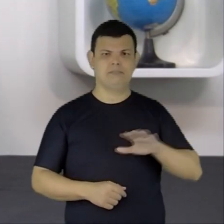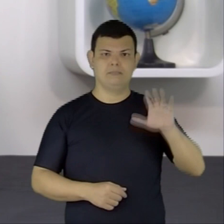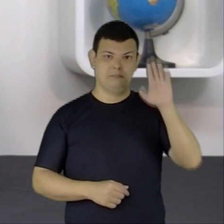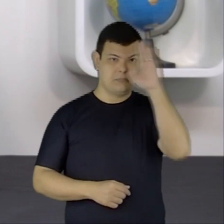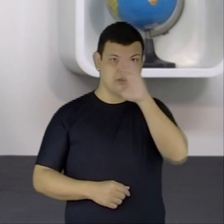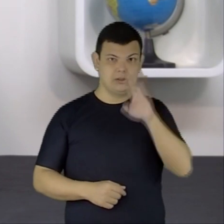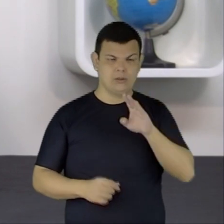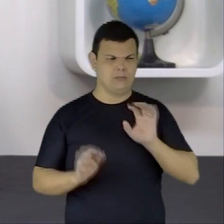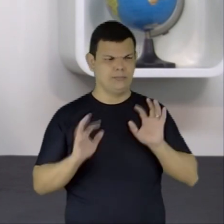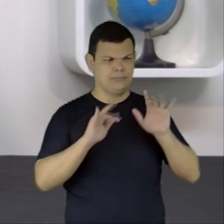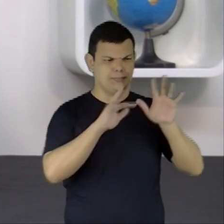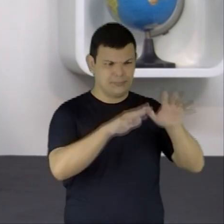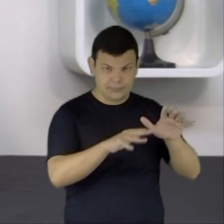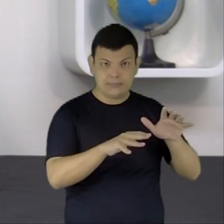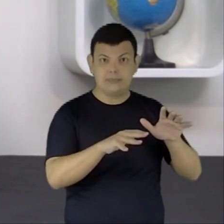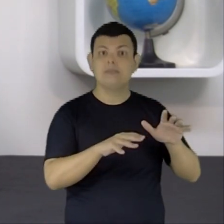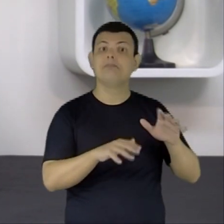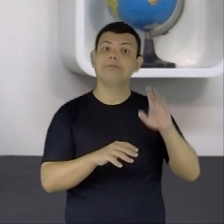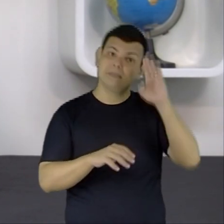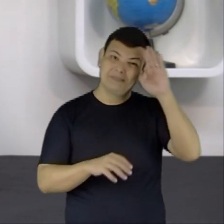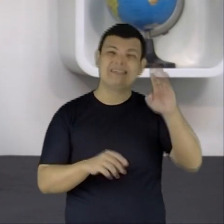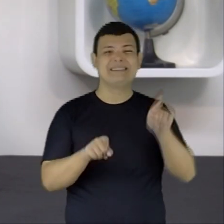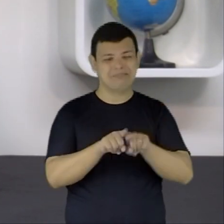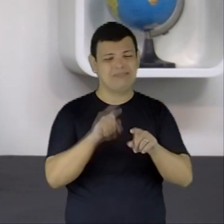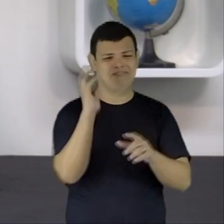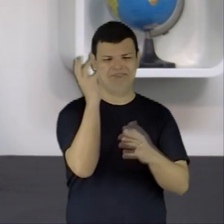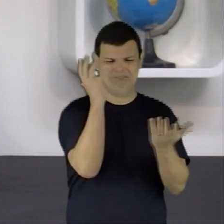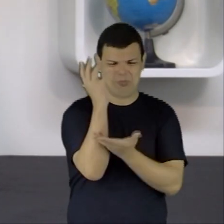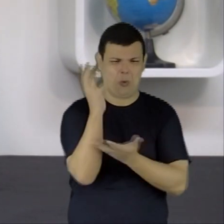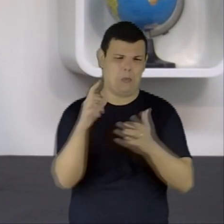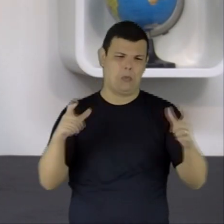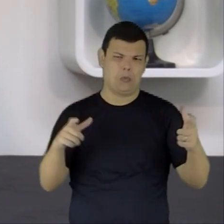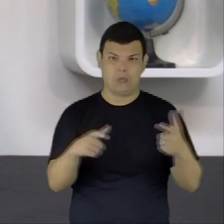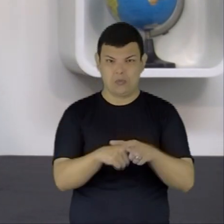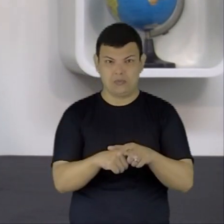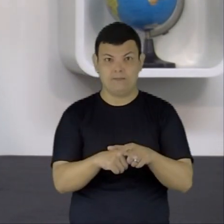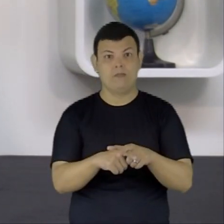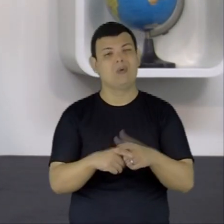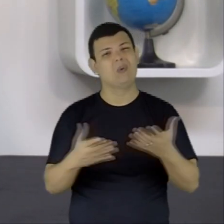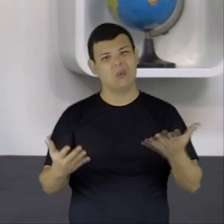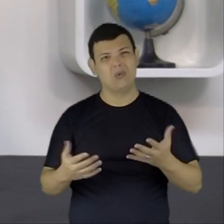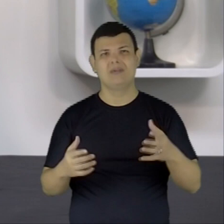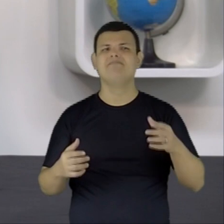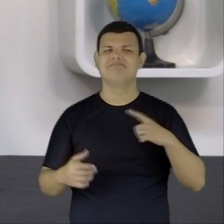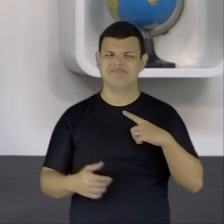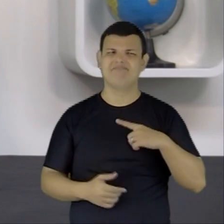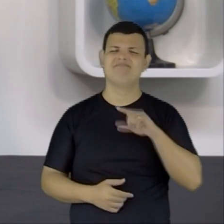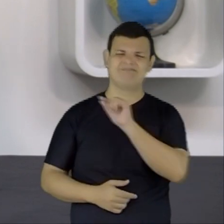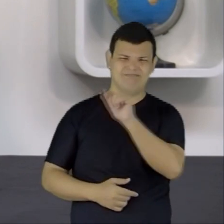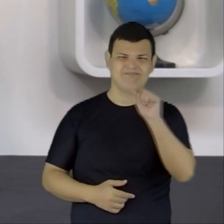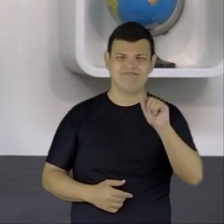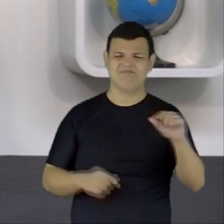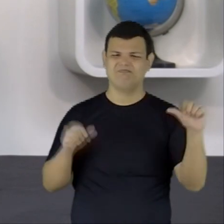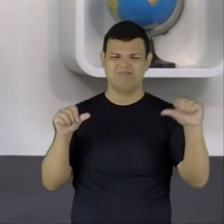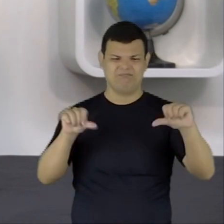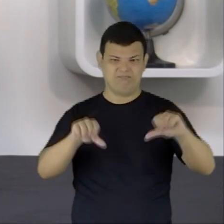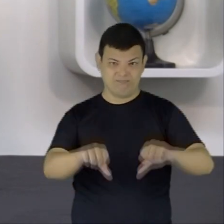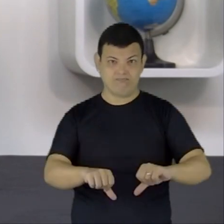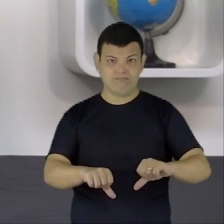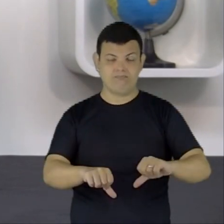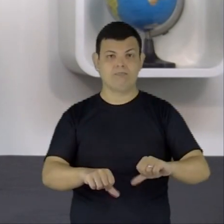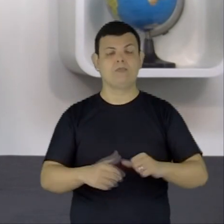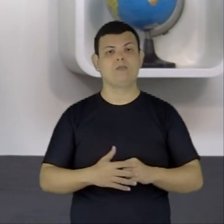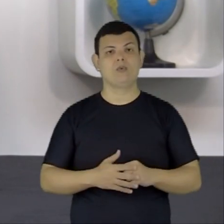a ser povoada e principalmente desmatada. E isso afeta hoje o modo de vida dessa população. Então, a gente